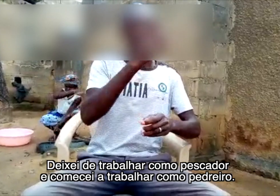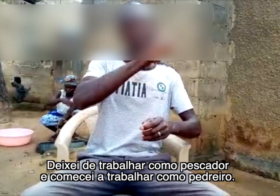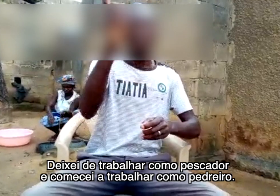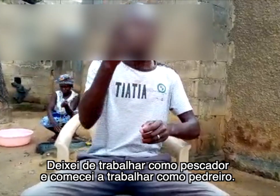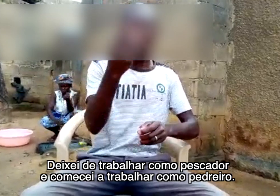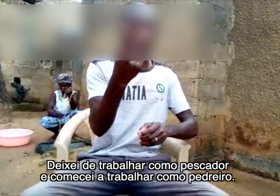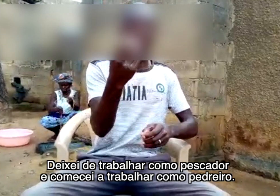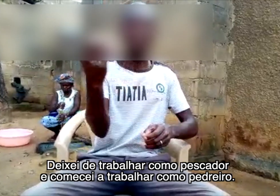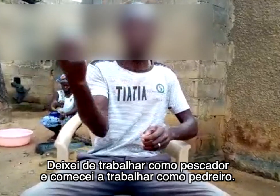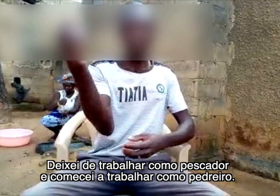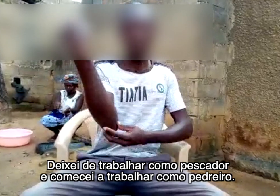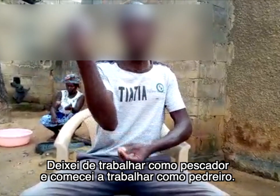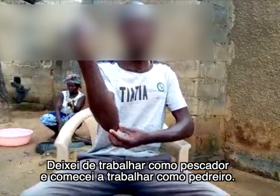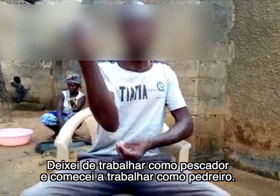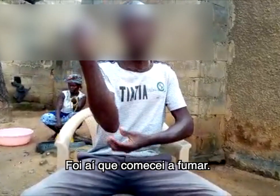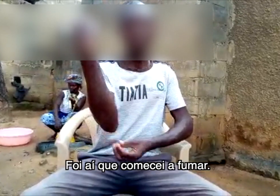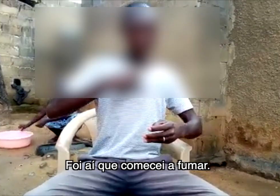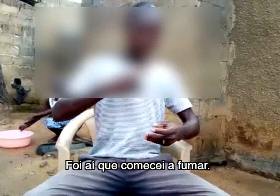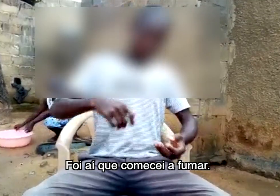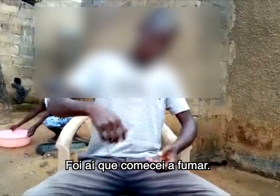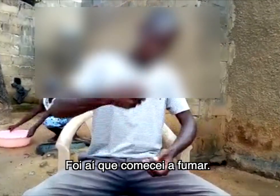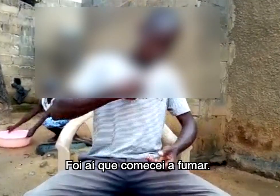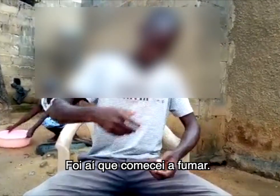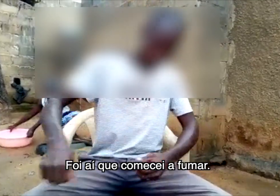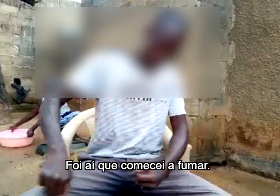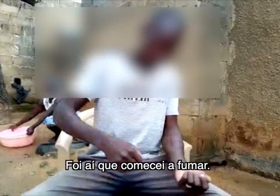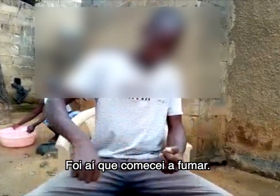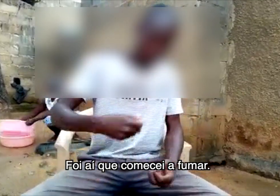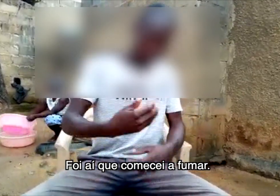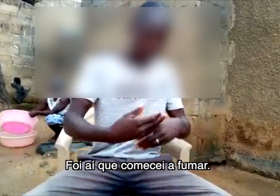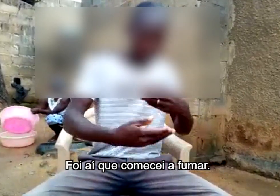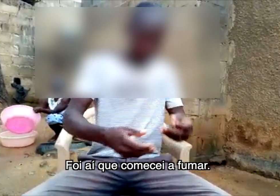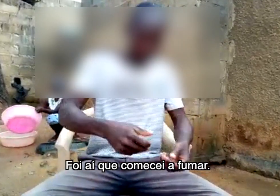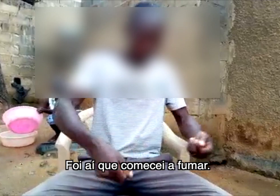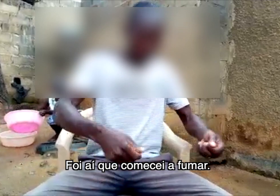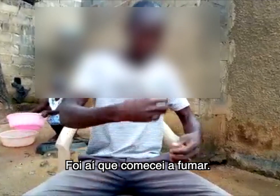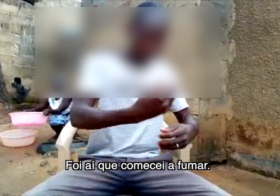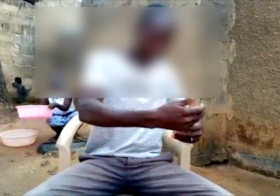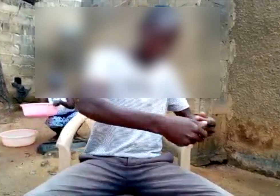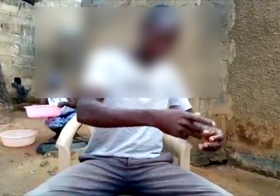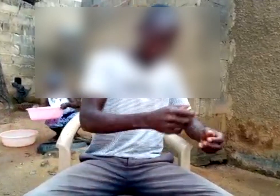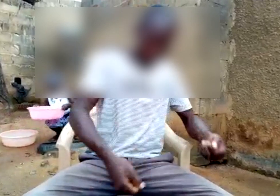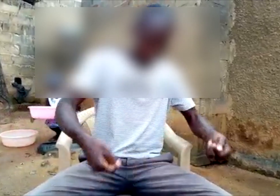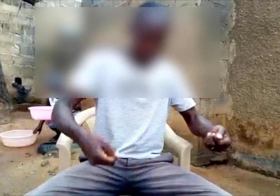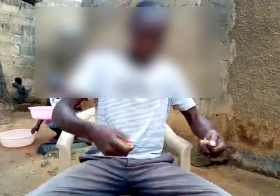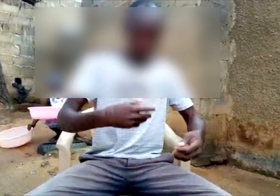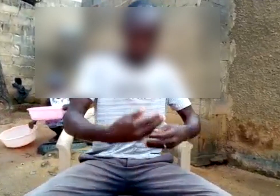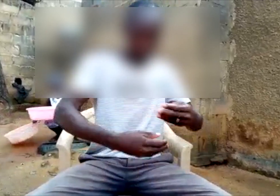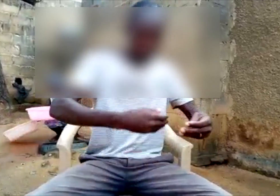e comecei a trabalhar como pedreiro. Foi então quando comecei a fumar.